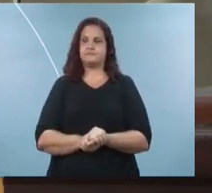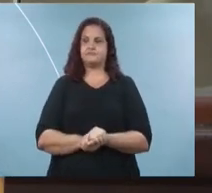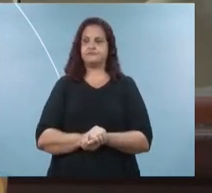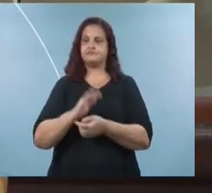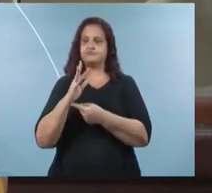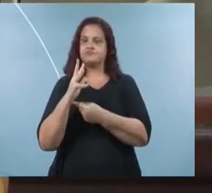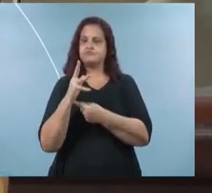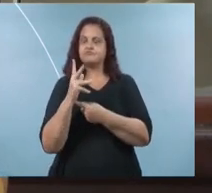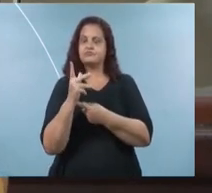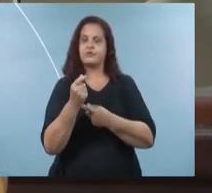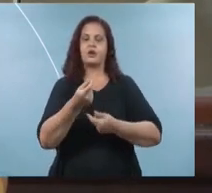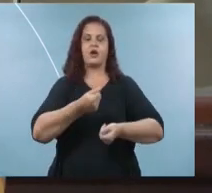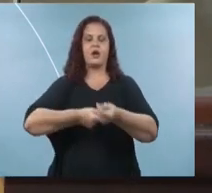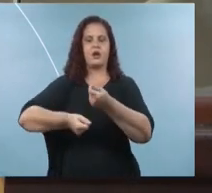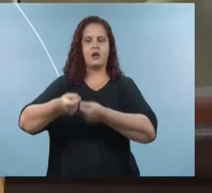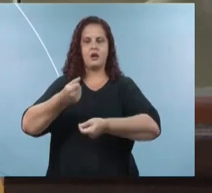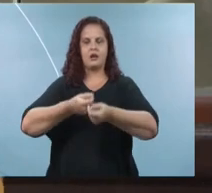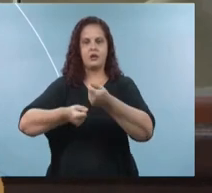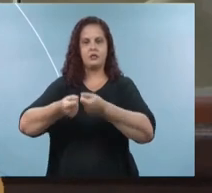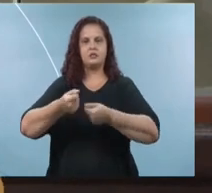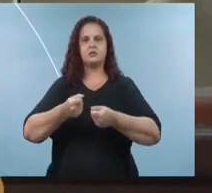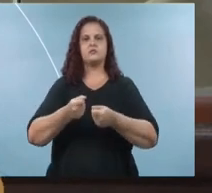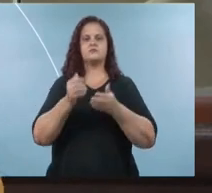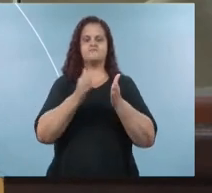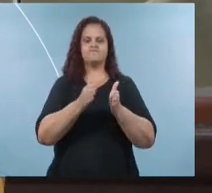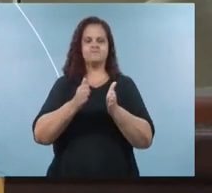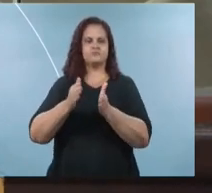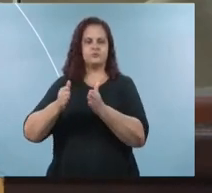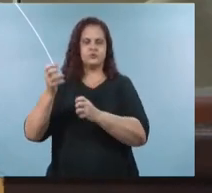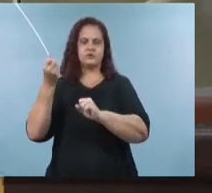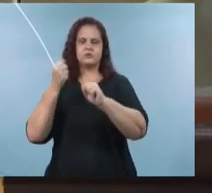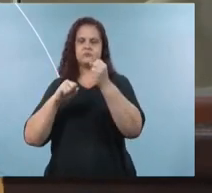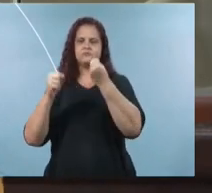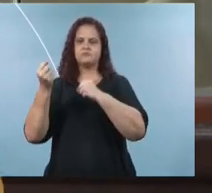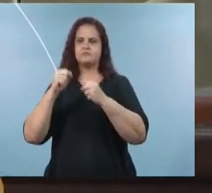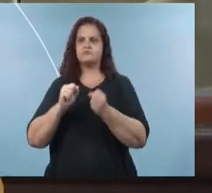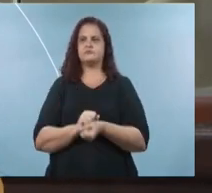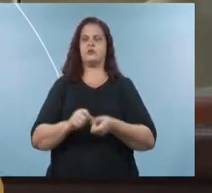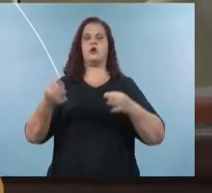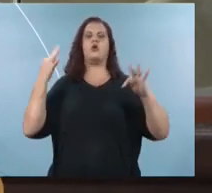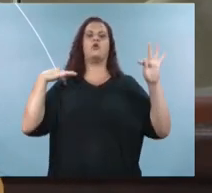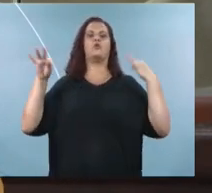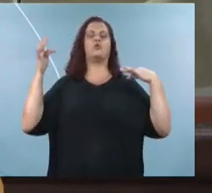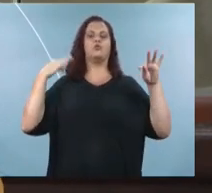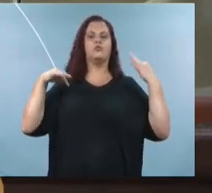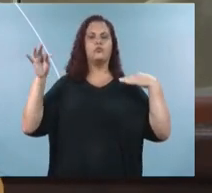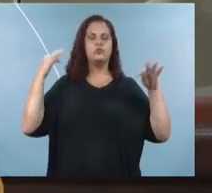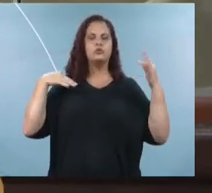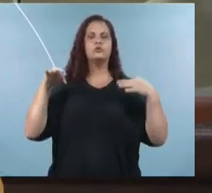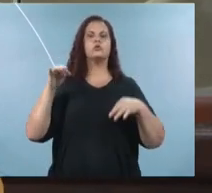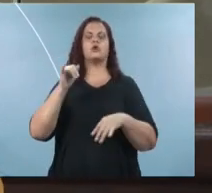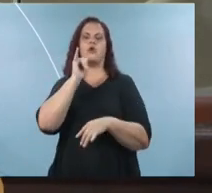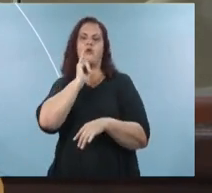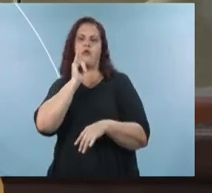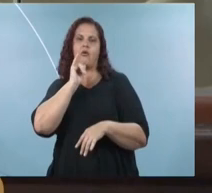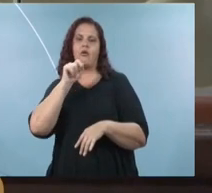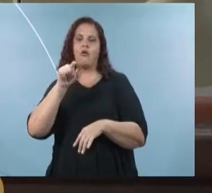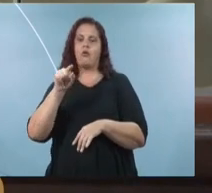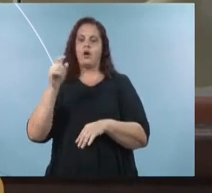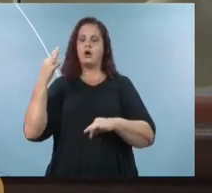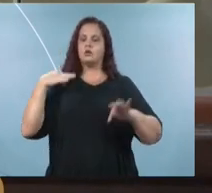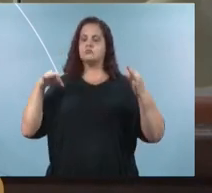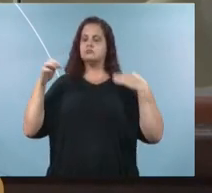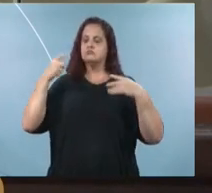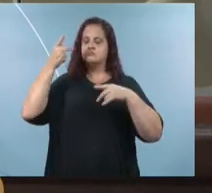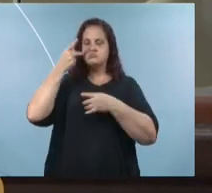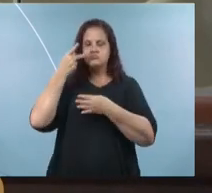economia associada aos segmentos produtivos, como, por exemplo, o turismo, pois, quando um turista vai a uma